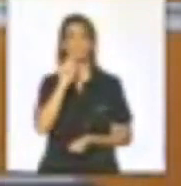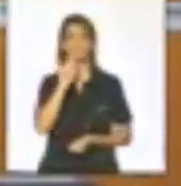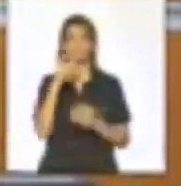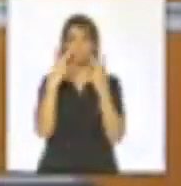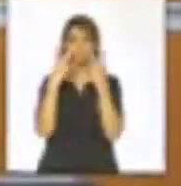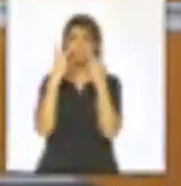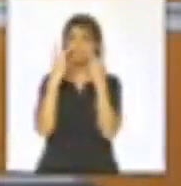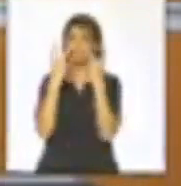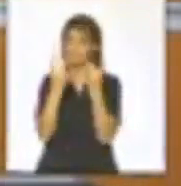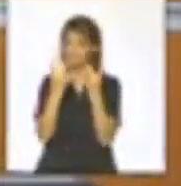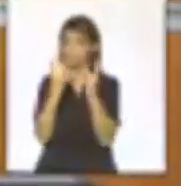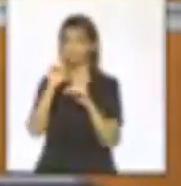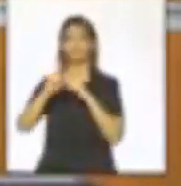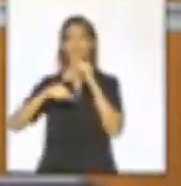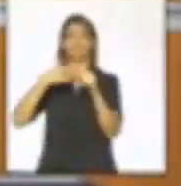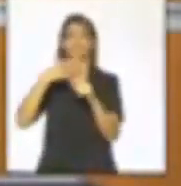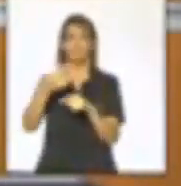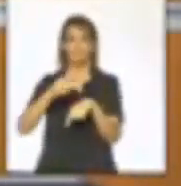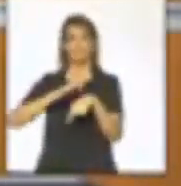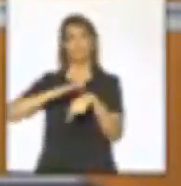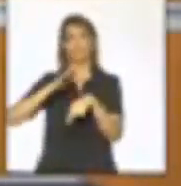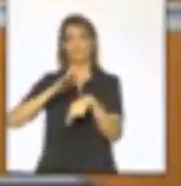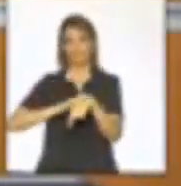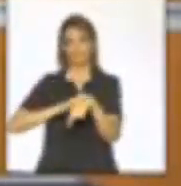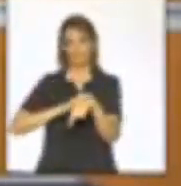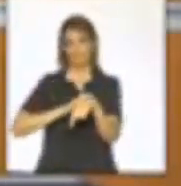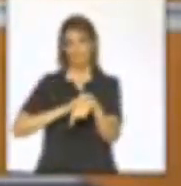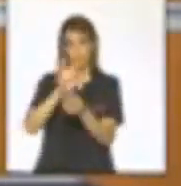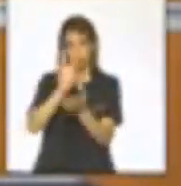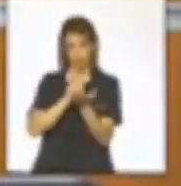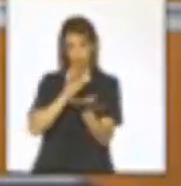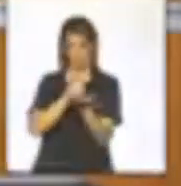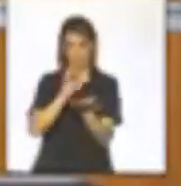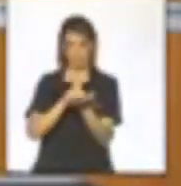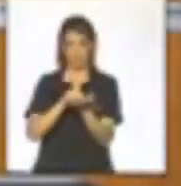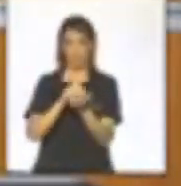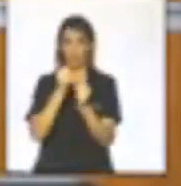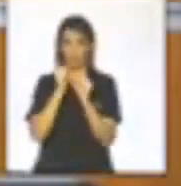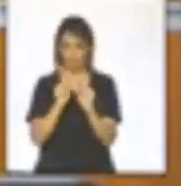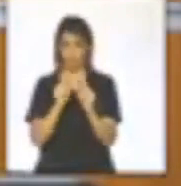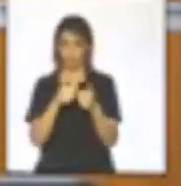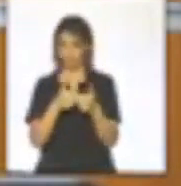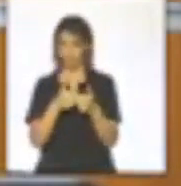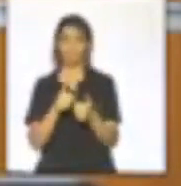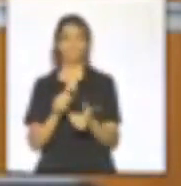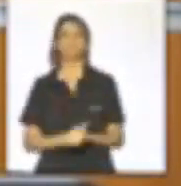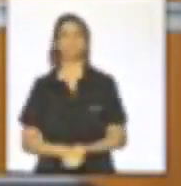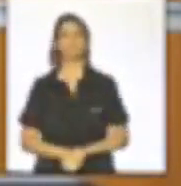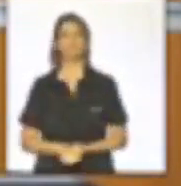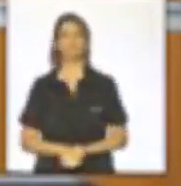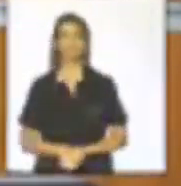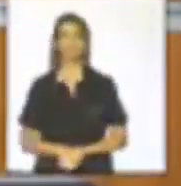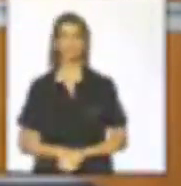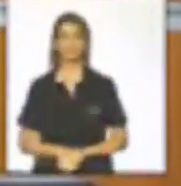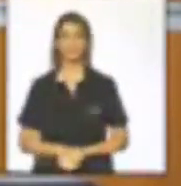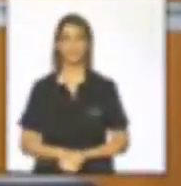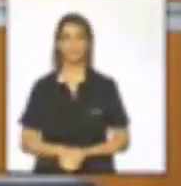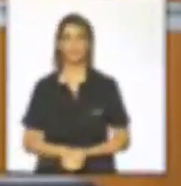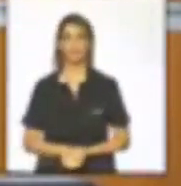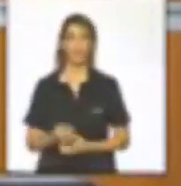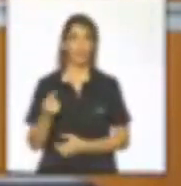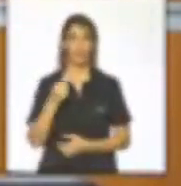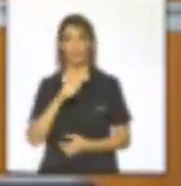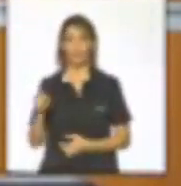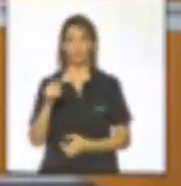prestar atenção primeiro para depois fazer a cópia da resolução, tá bom? Então, vamos lá. O nosso